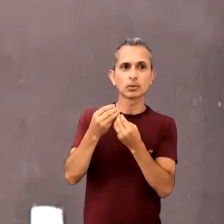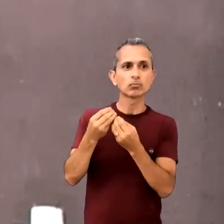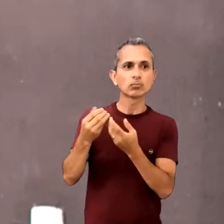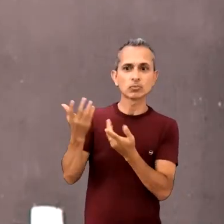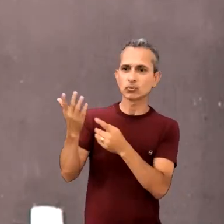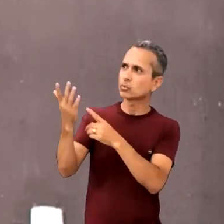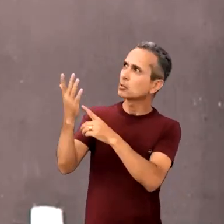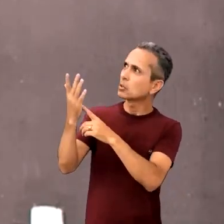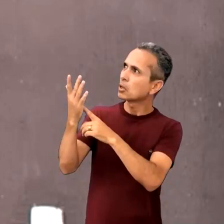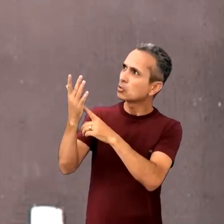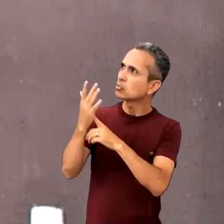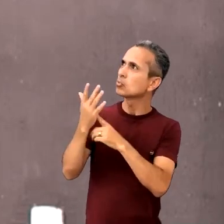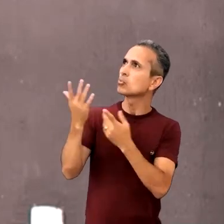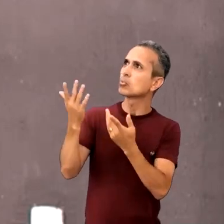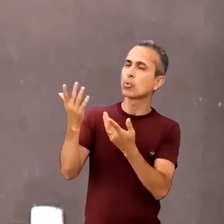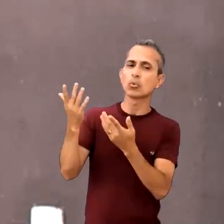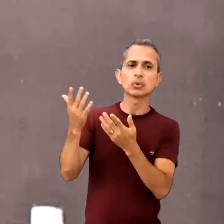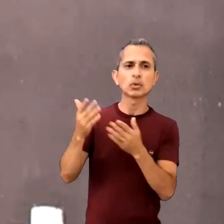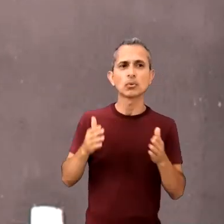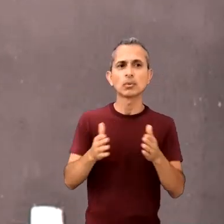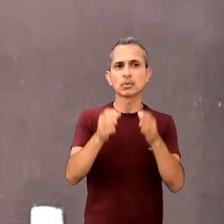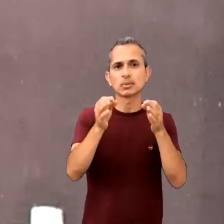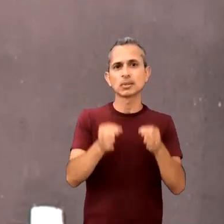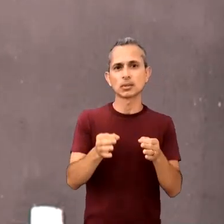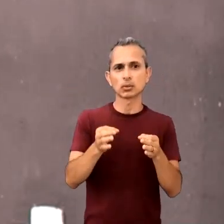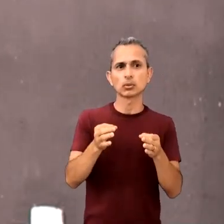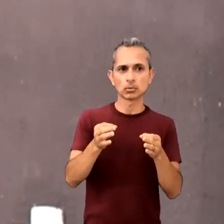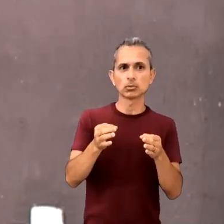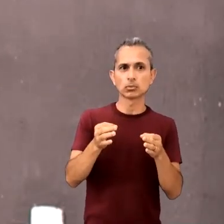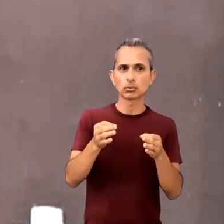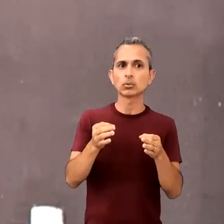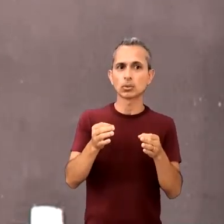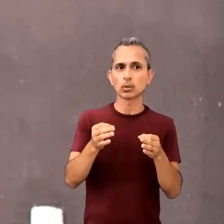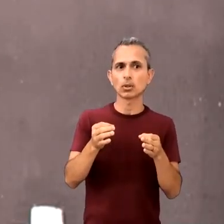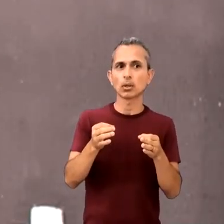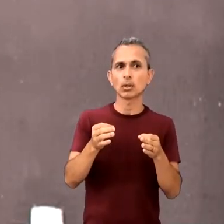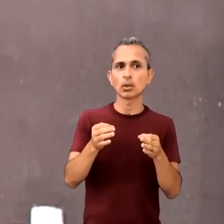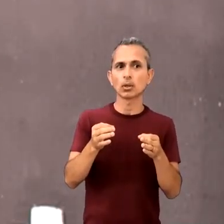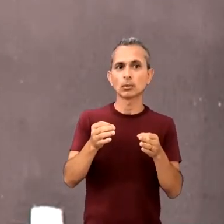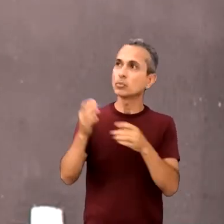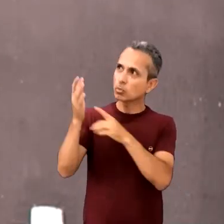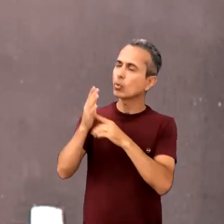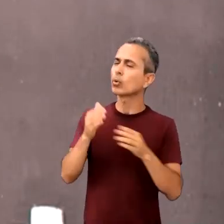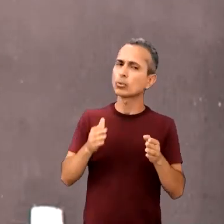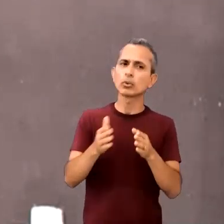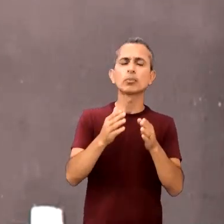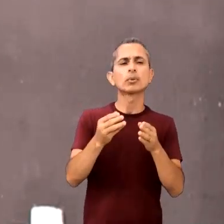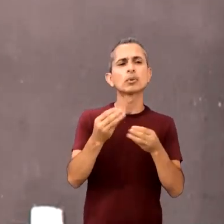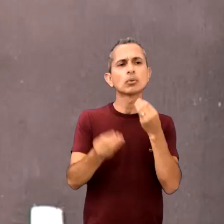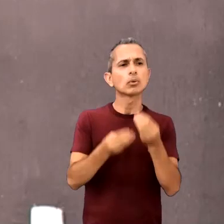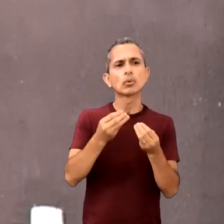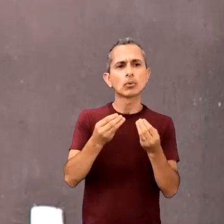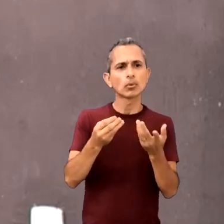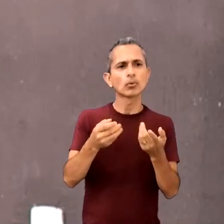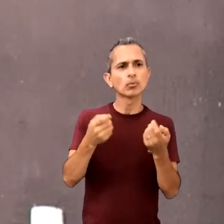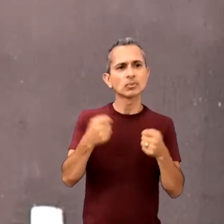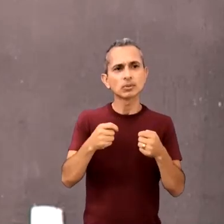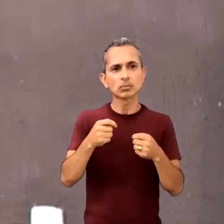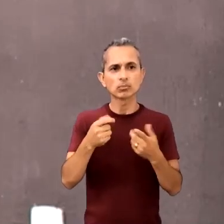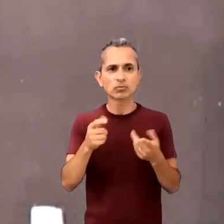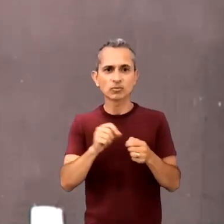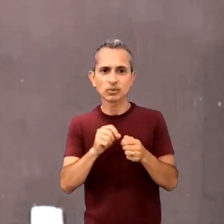nos protege, é um mapa, que nos mostra o caminho, nos mostra tudo o